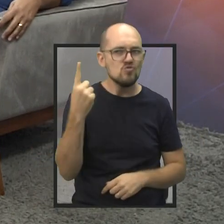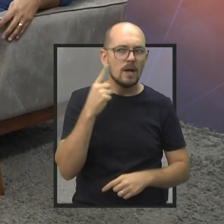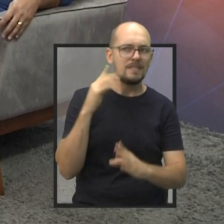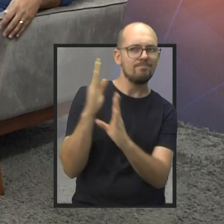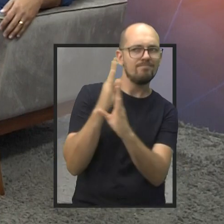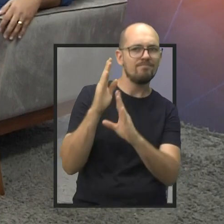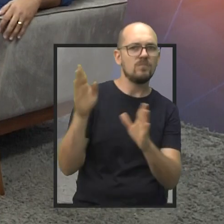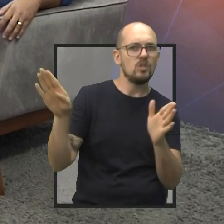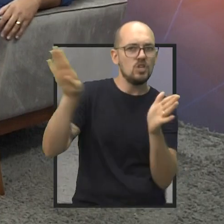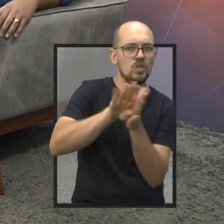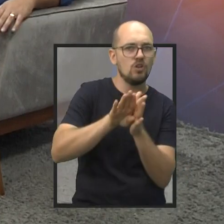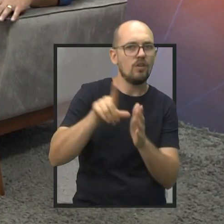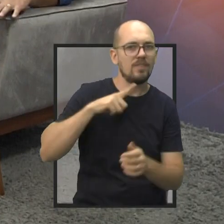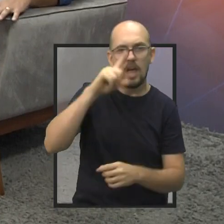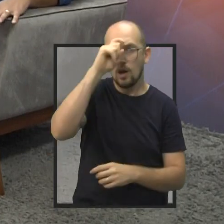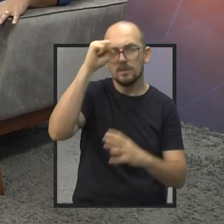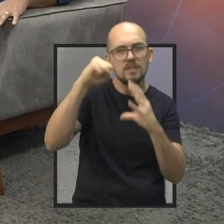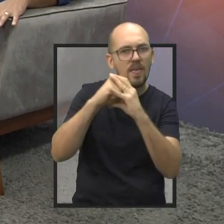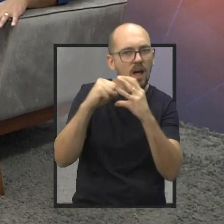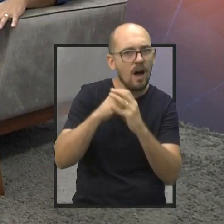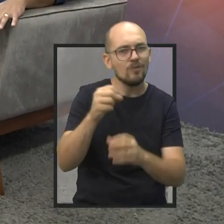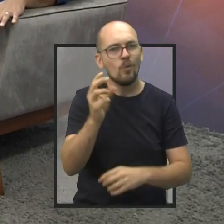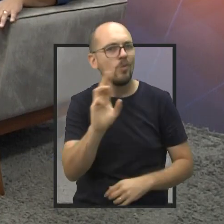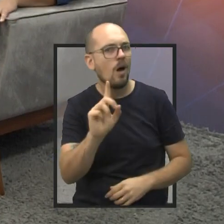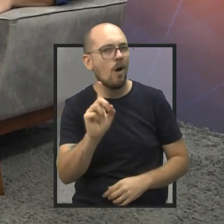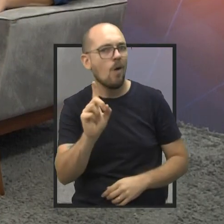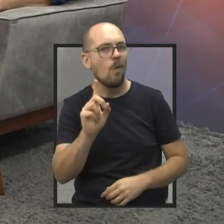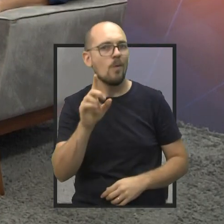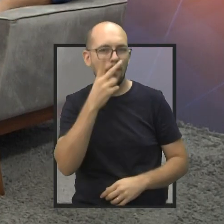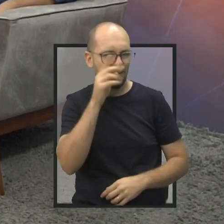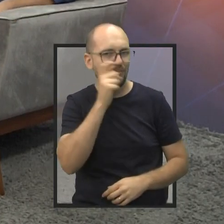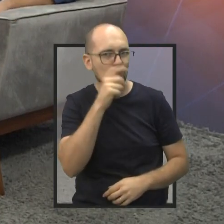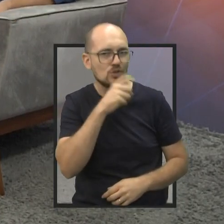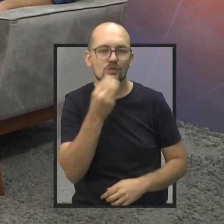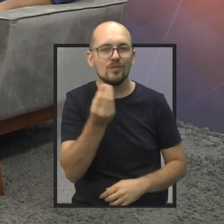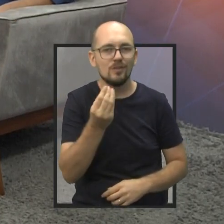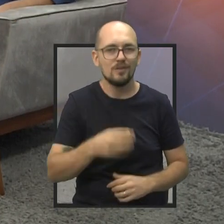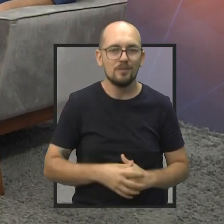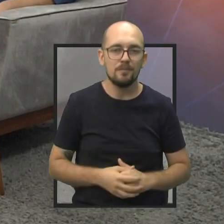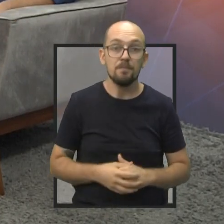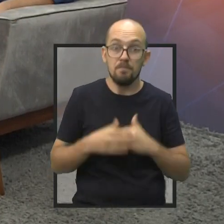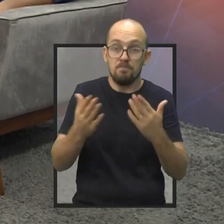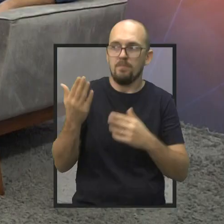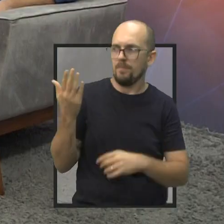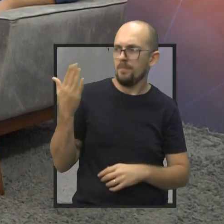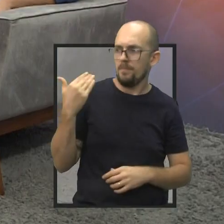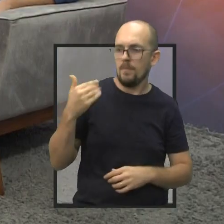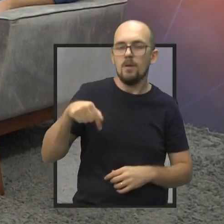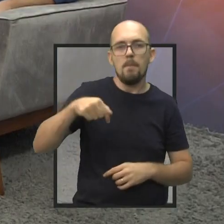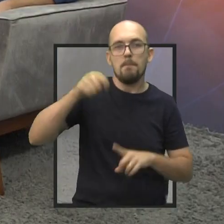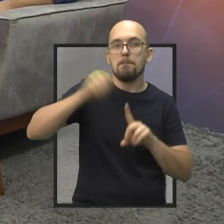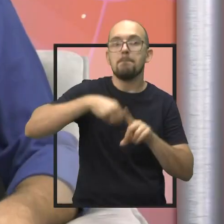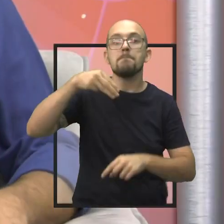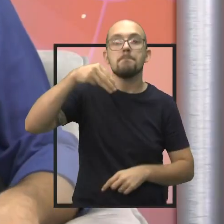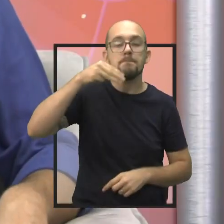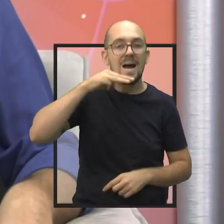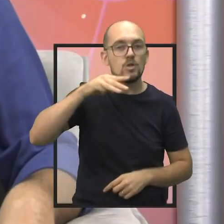que foi encaminhado para a Santa Casa ou não? Por enquanto é só especulação. Não, até o início de março, né, o que